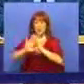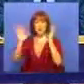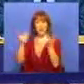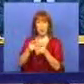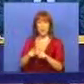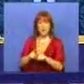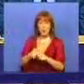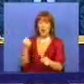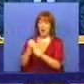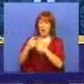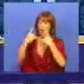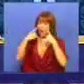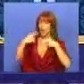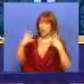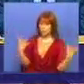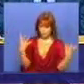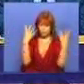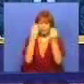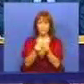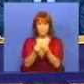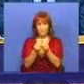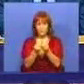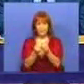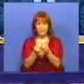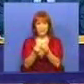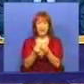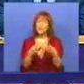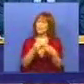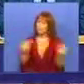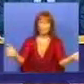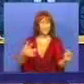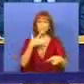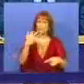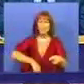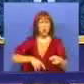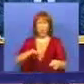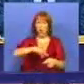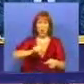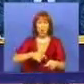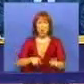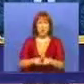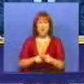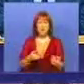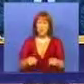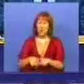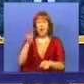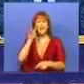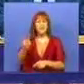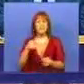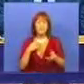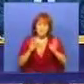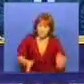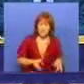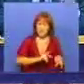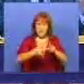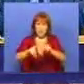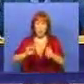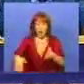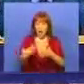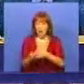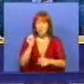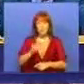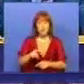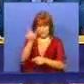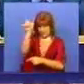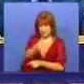-Geral do Emprego Público que sanará por inteiro a situação descrita e que visa ser corrigida pela proposta